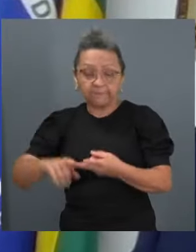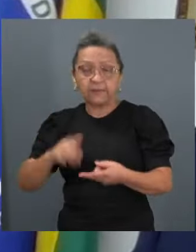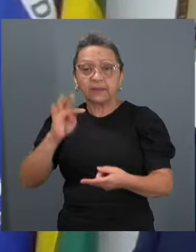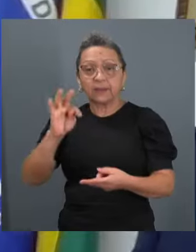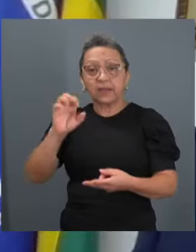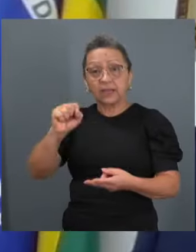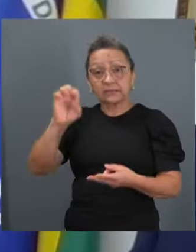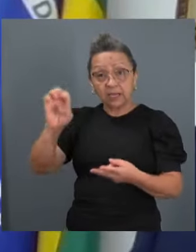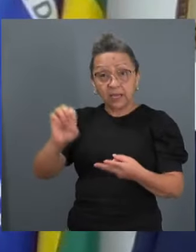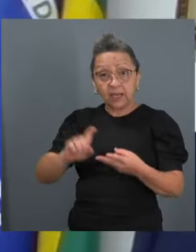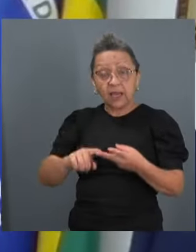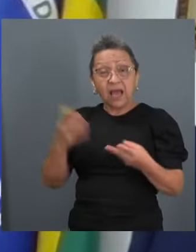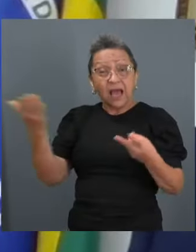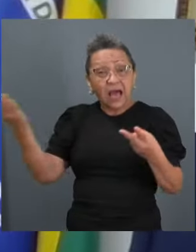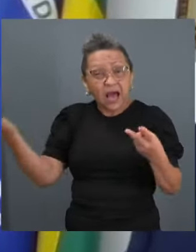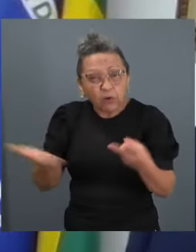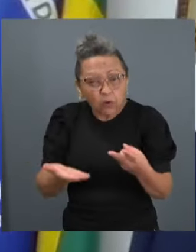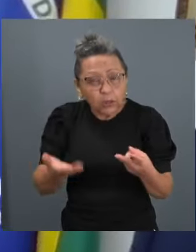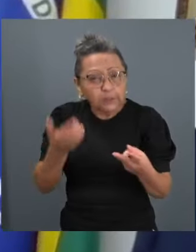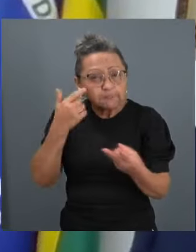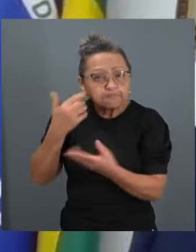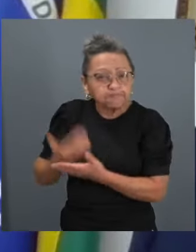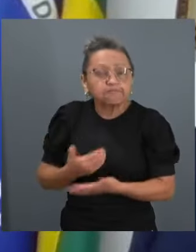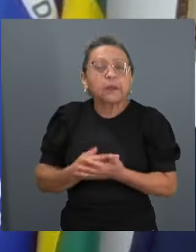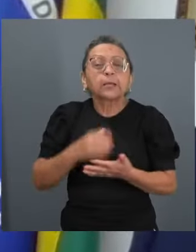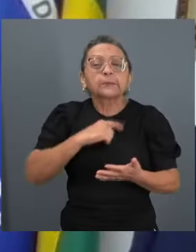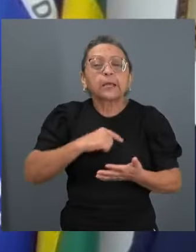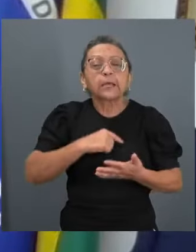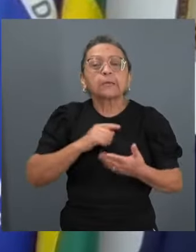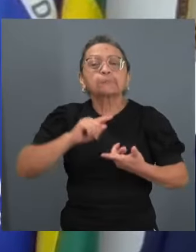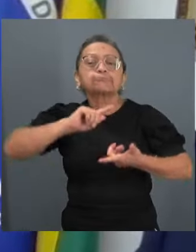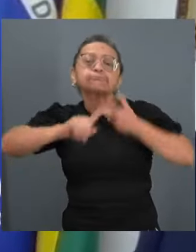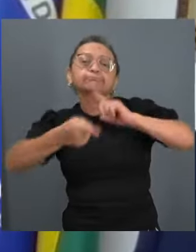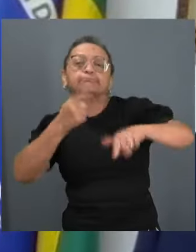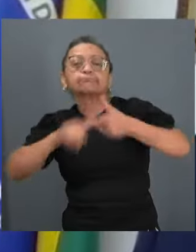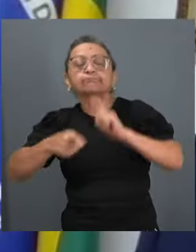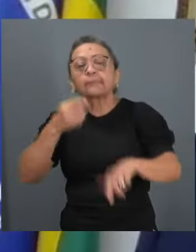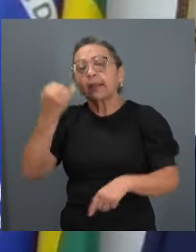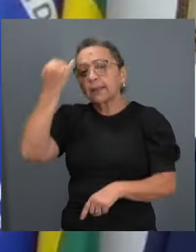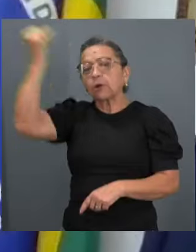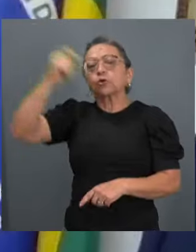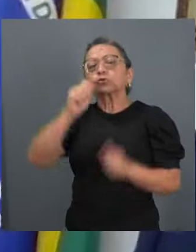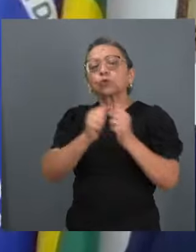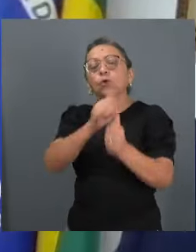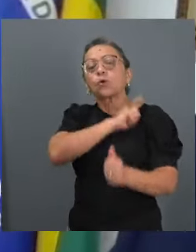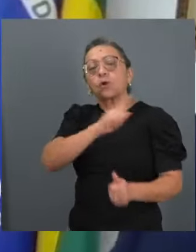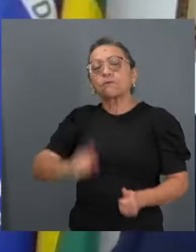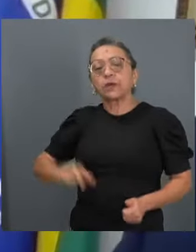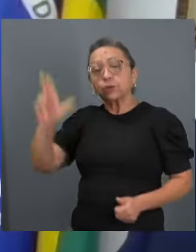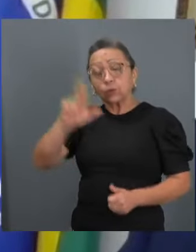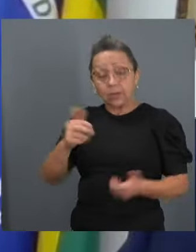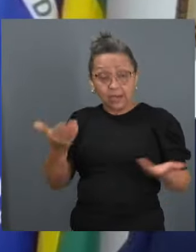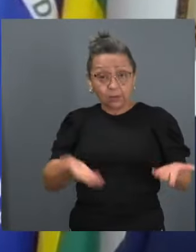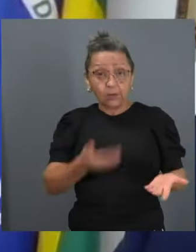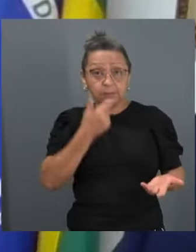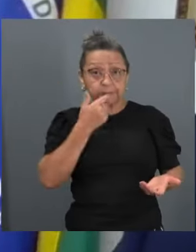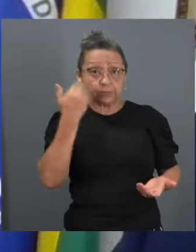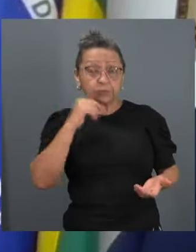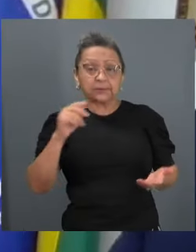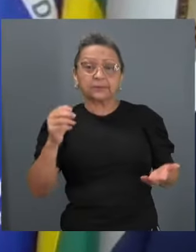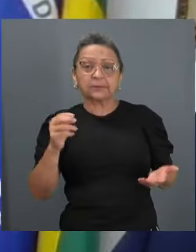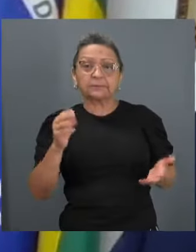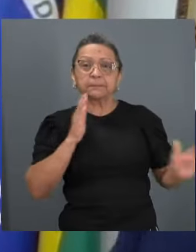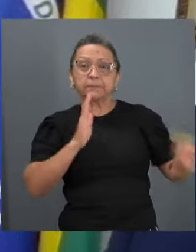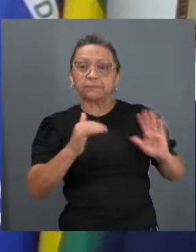Agora existe um alinhamento político e ideológico com o governo Lula, que agora, durante essa tragédia,